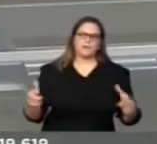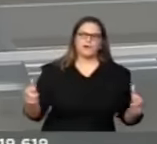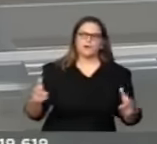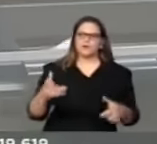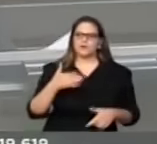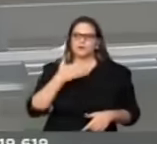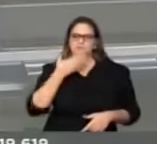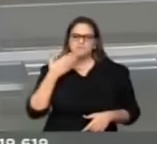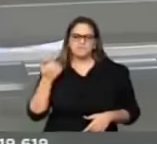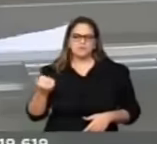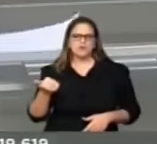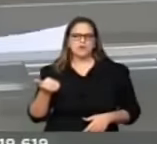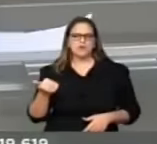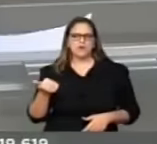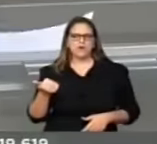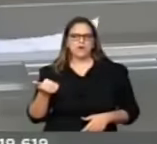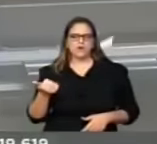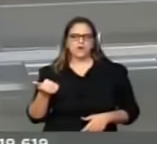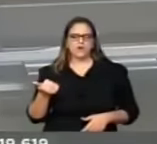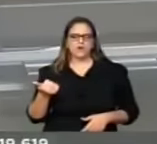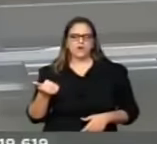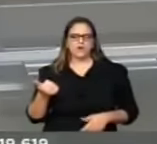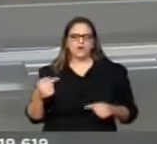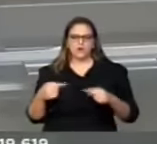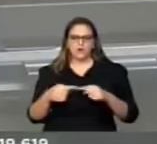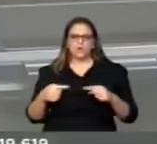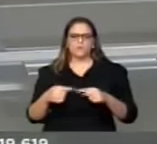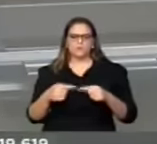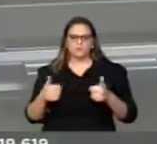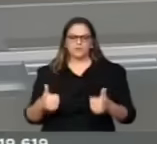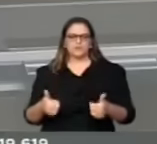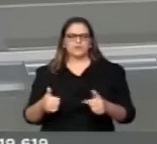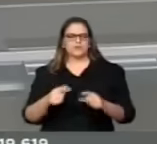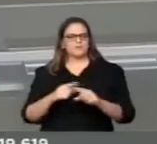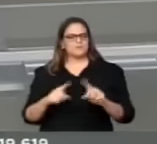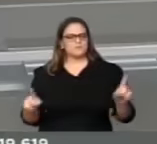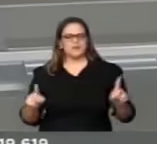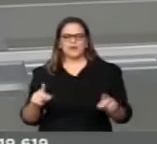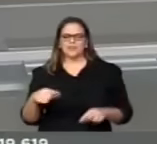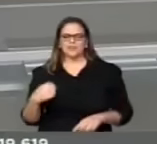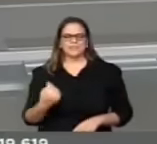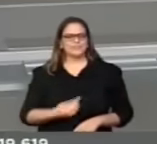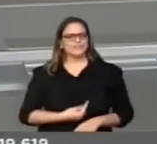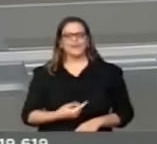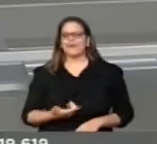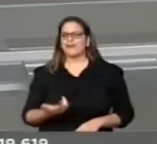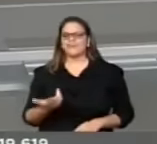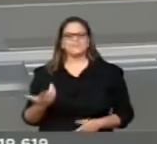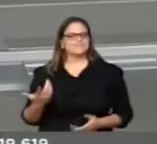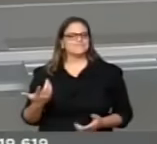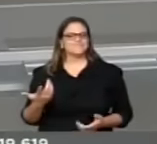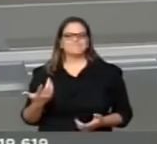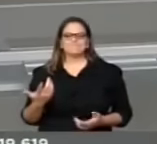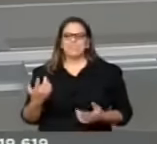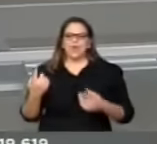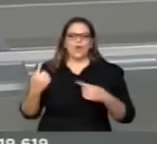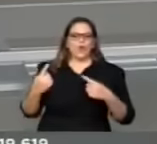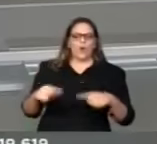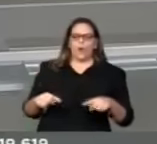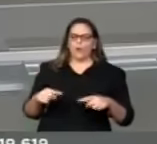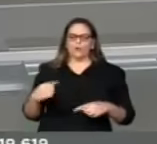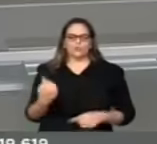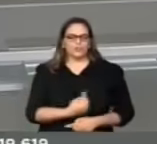circunstancial é favorável ao impeachment, seria confortável para a gente, mas não é da nossa índole. Nós